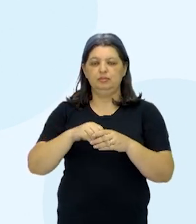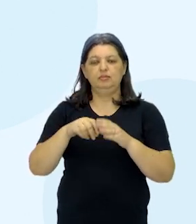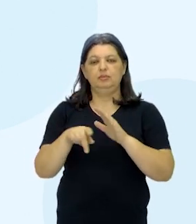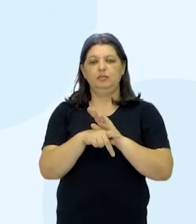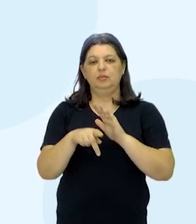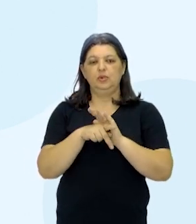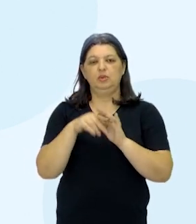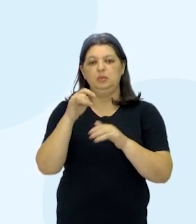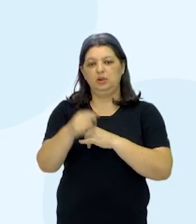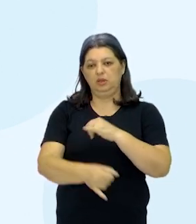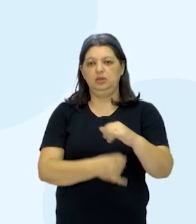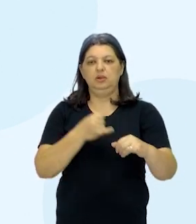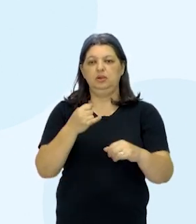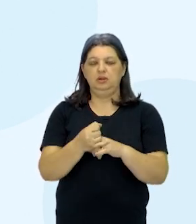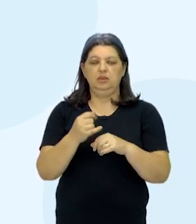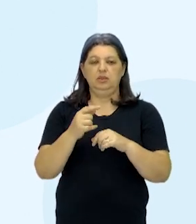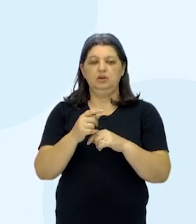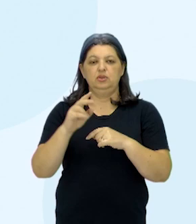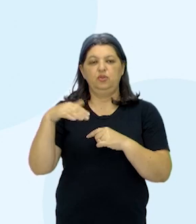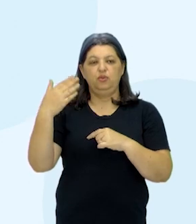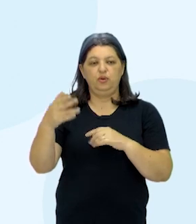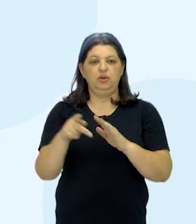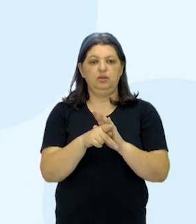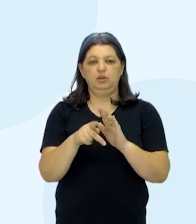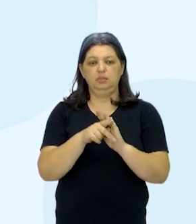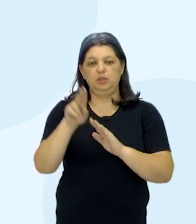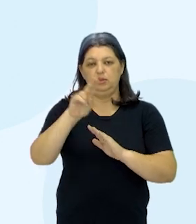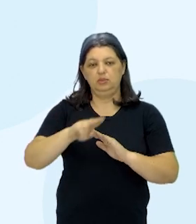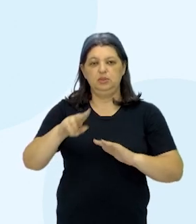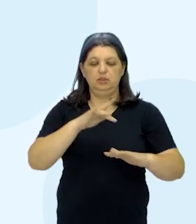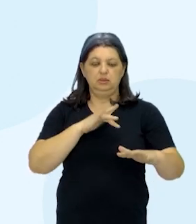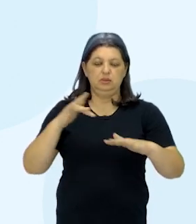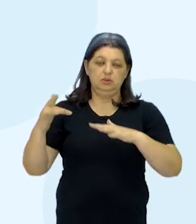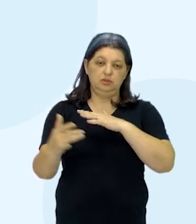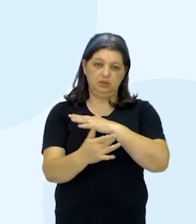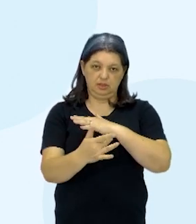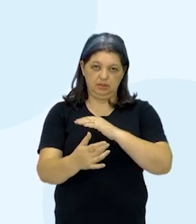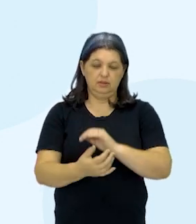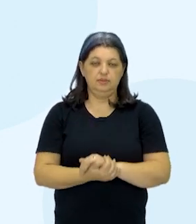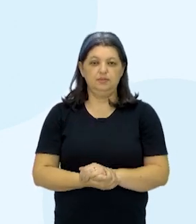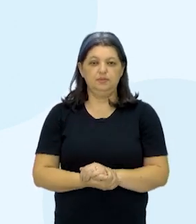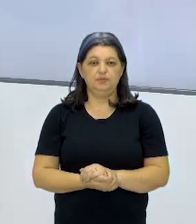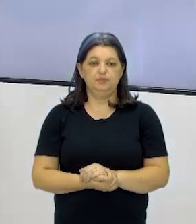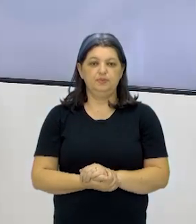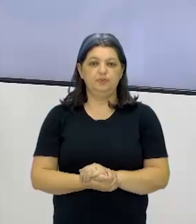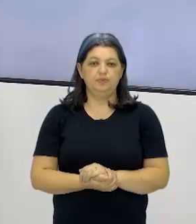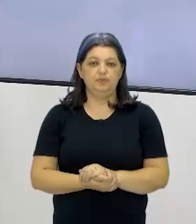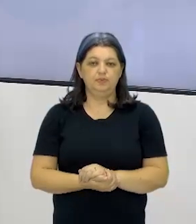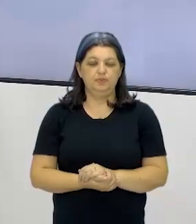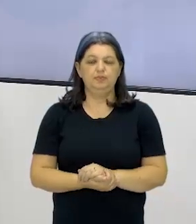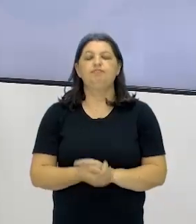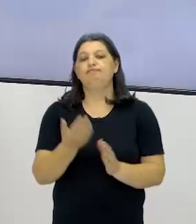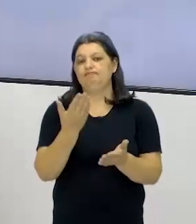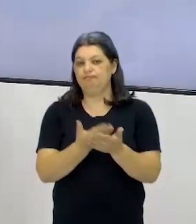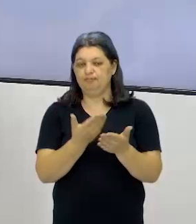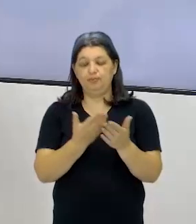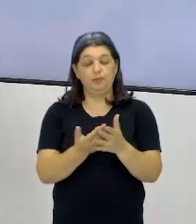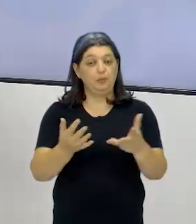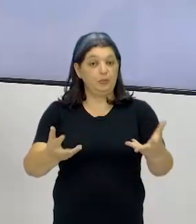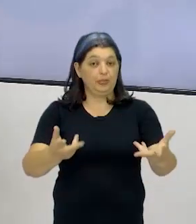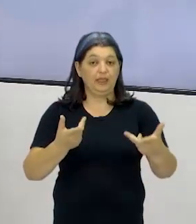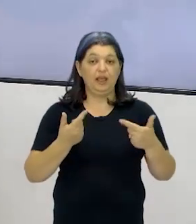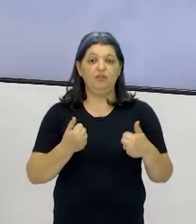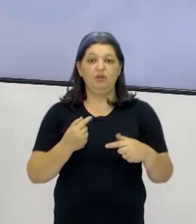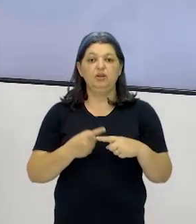virtual a partir da utilização das redes sociais. Gente, esta aula é maravilhosa, ela vai